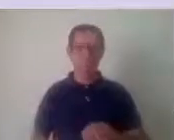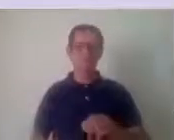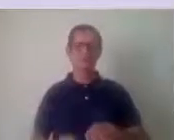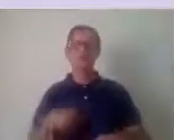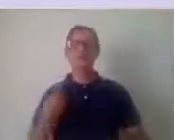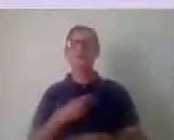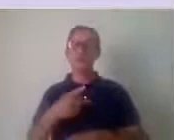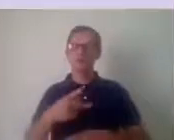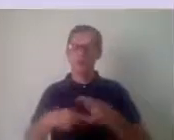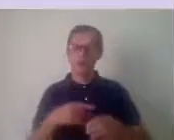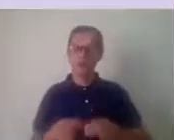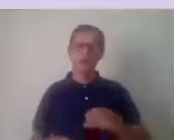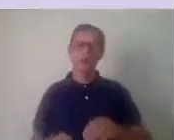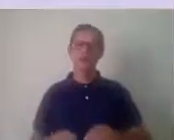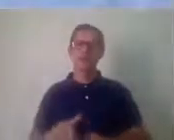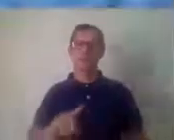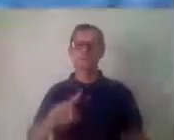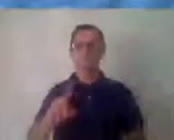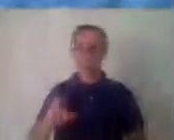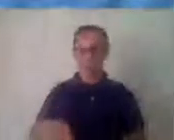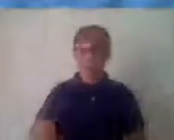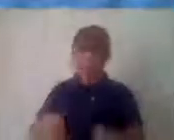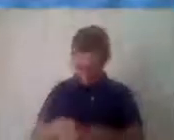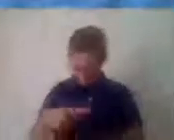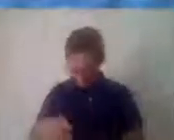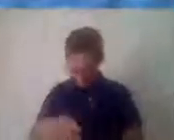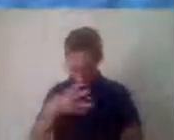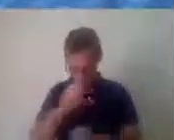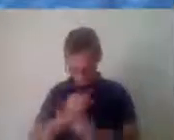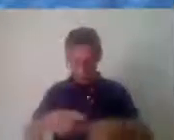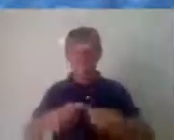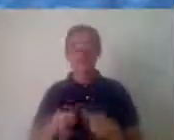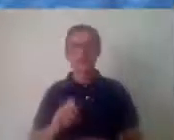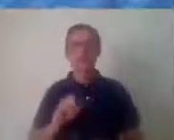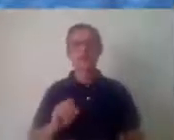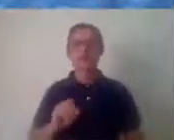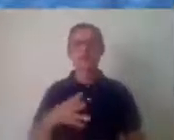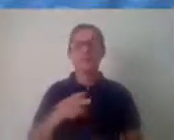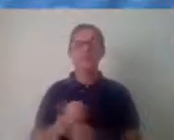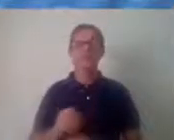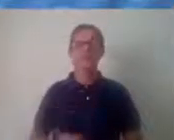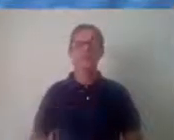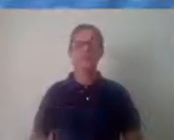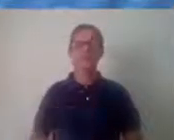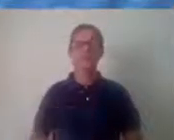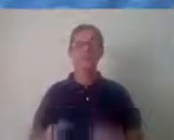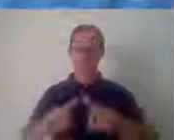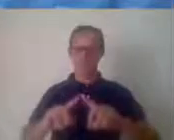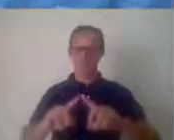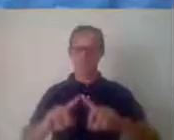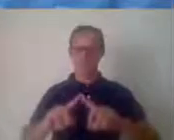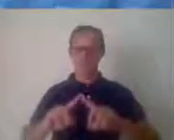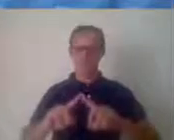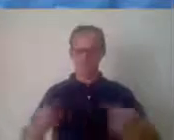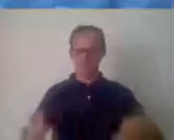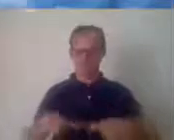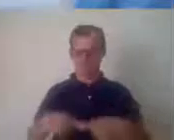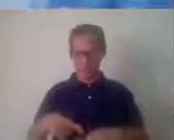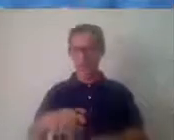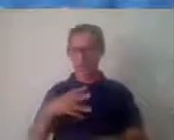Quando nós falamos em integrais, uma das suas aplicações é justamente o cálculo de área. Então, a gente consegue calcular a